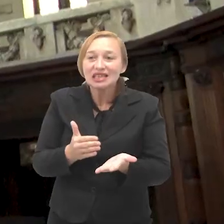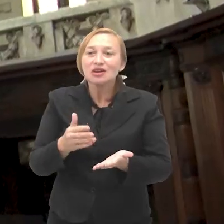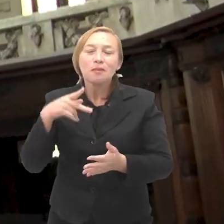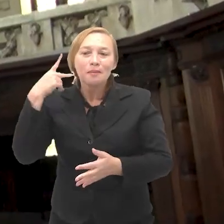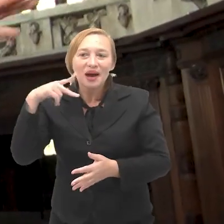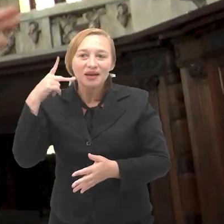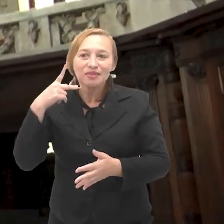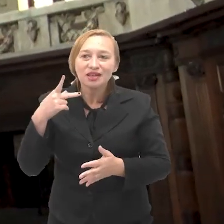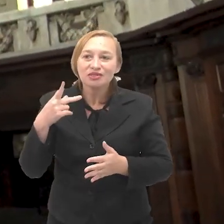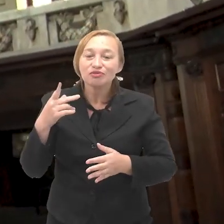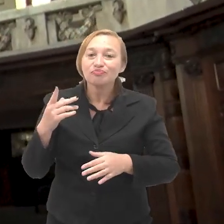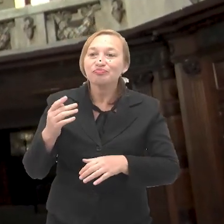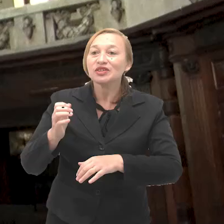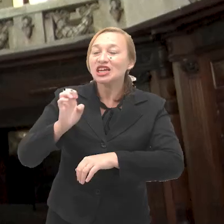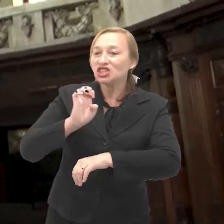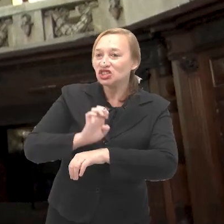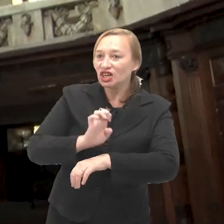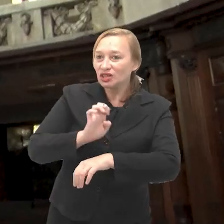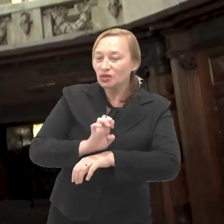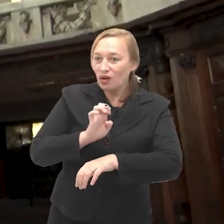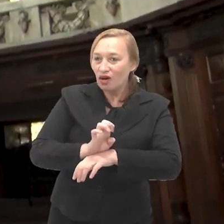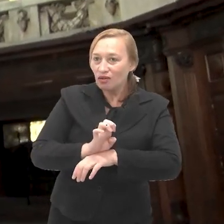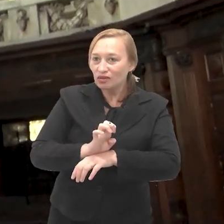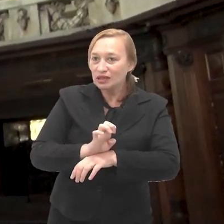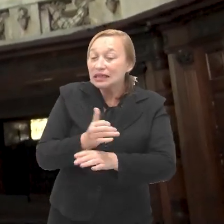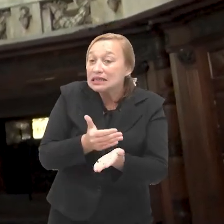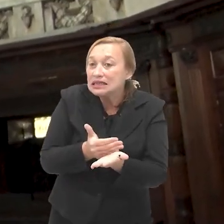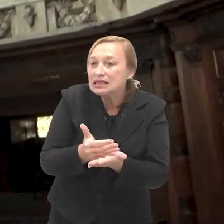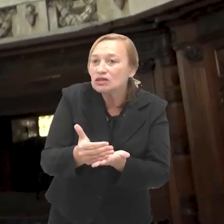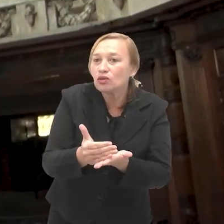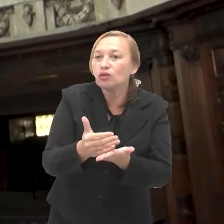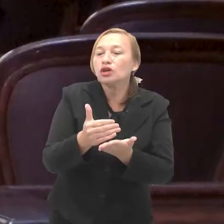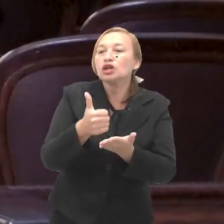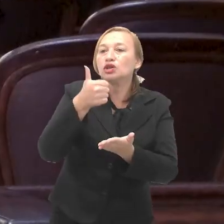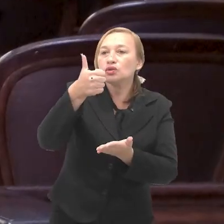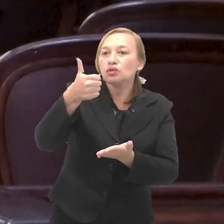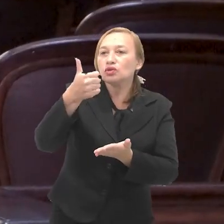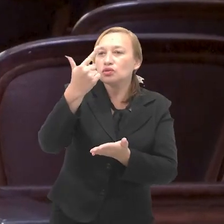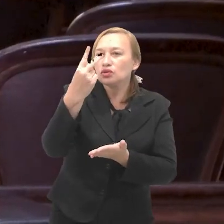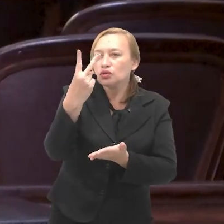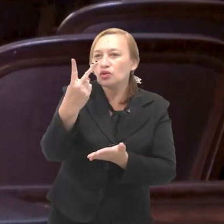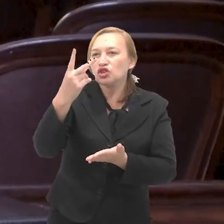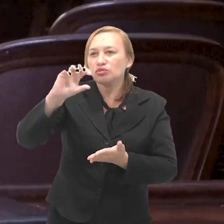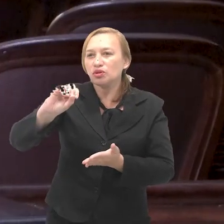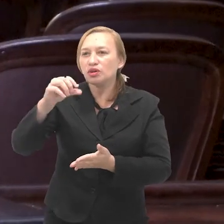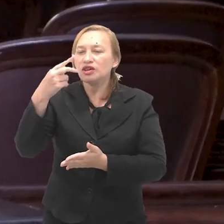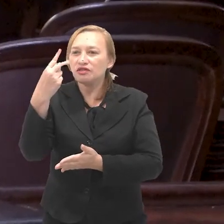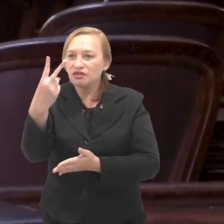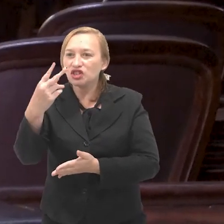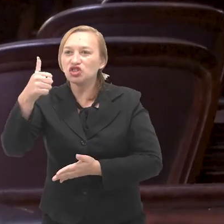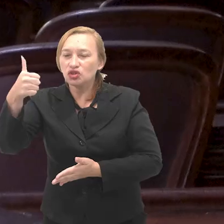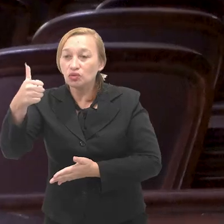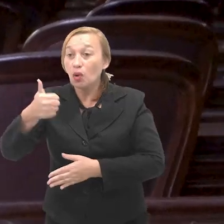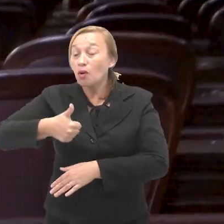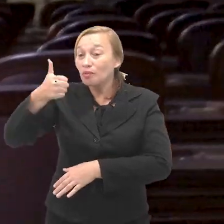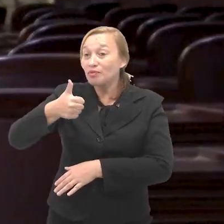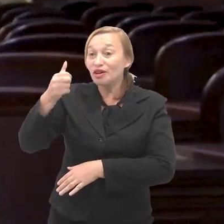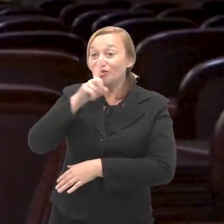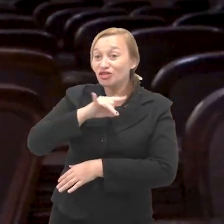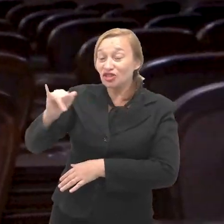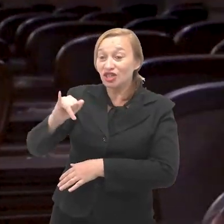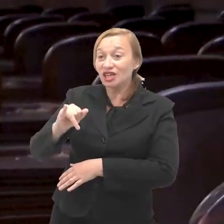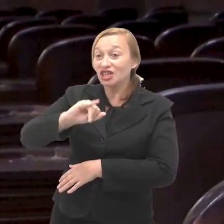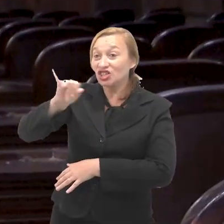espaço. Desde que o Parlamento Estadual passou a funcionar no edifício Lúcio Costa, em 2021, é a primeira vez que